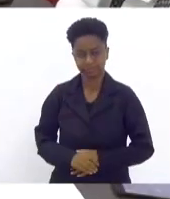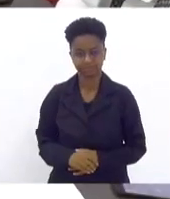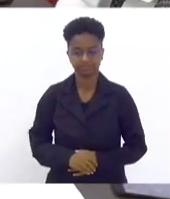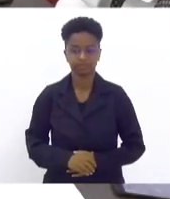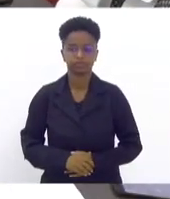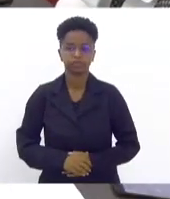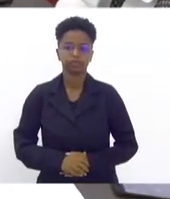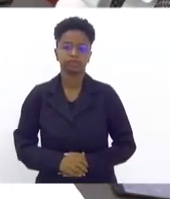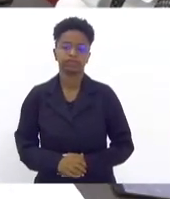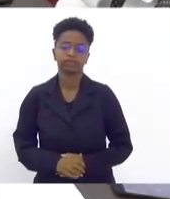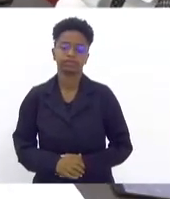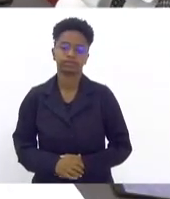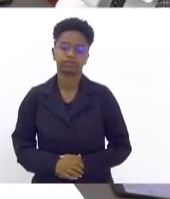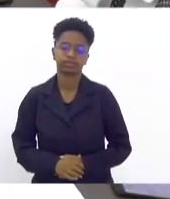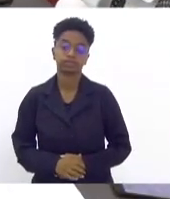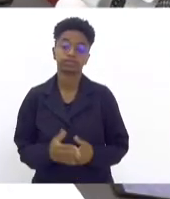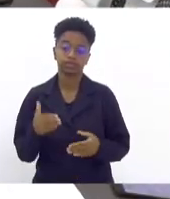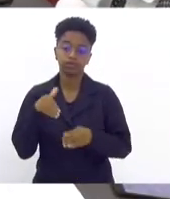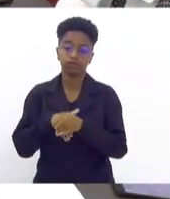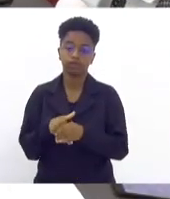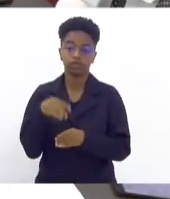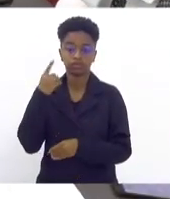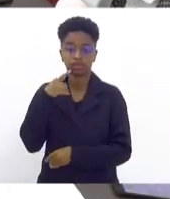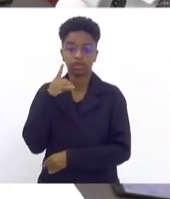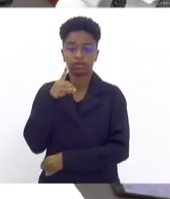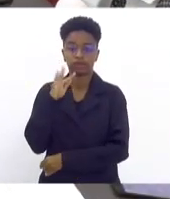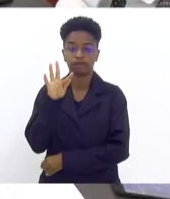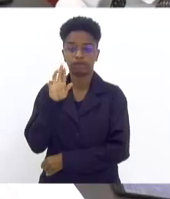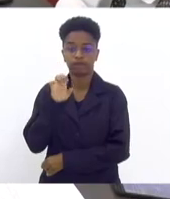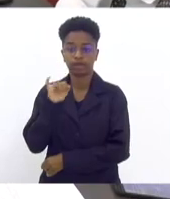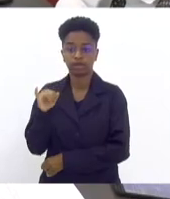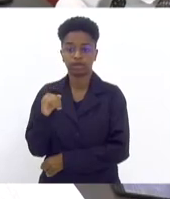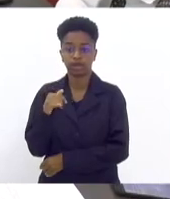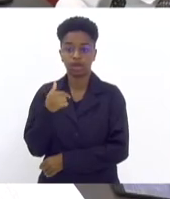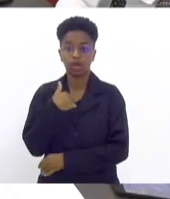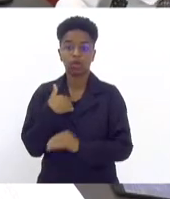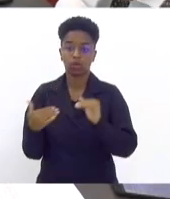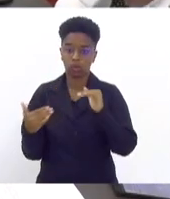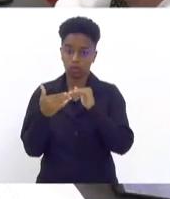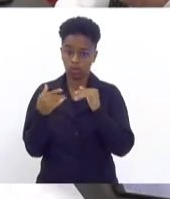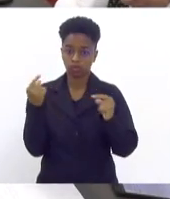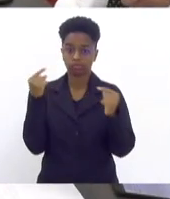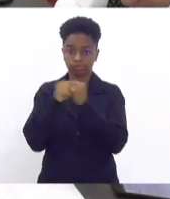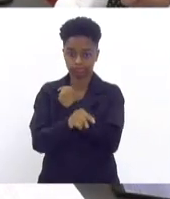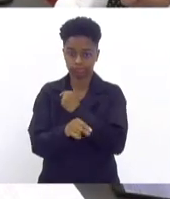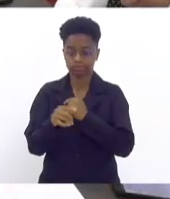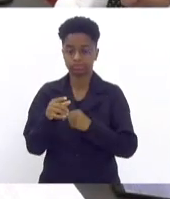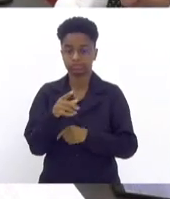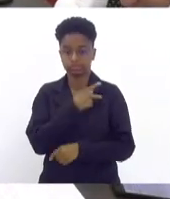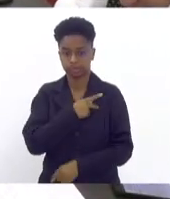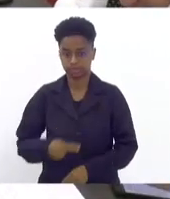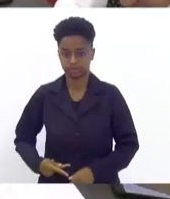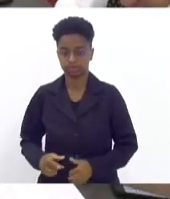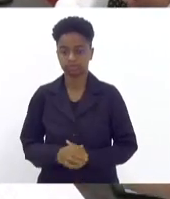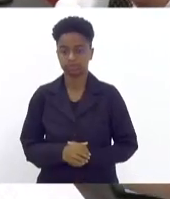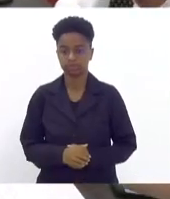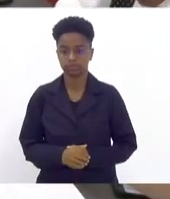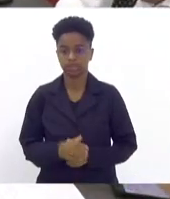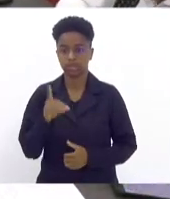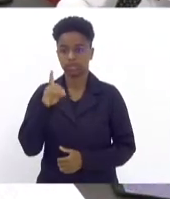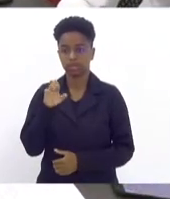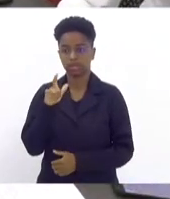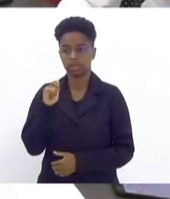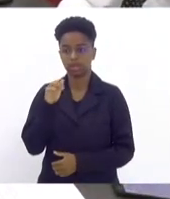é. Vamos votar deputado Fred Pacheco. Acompanho a divergência do presidente. Deputado Delaroli.